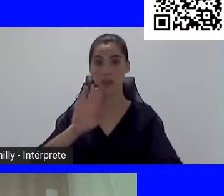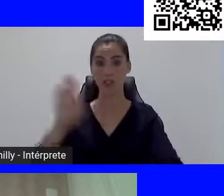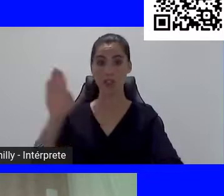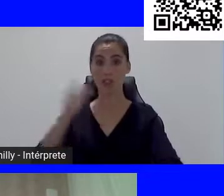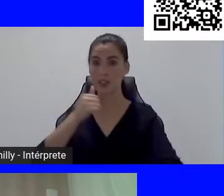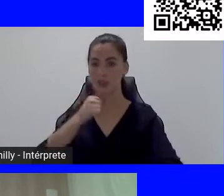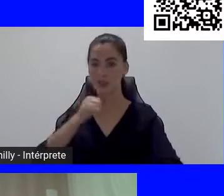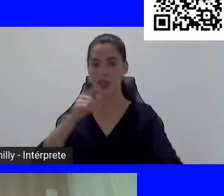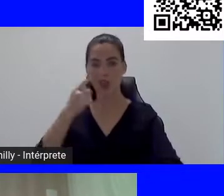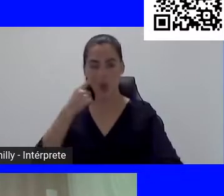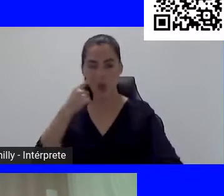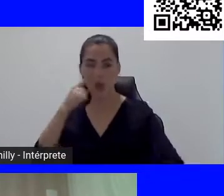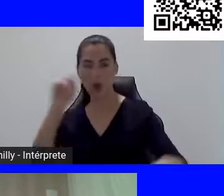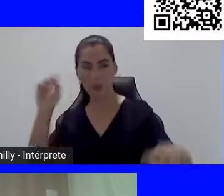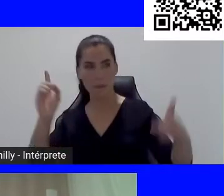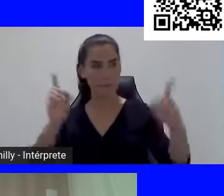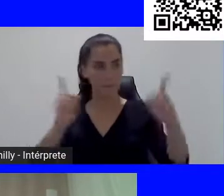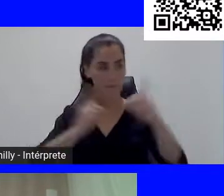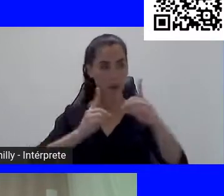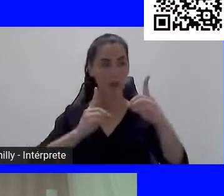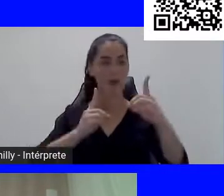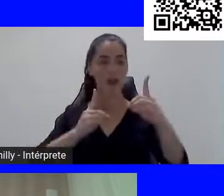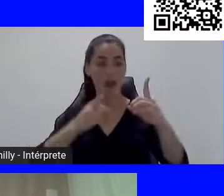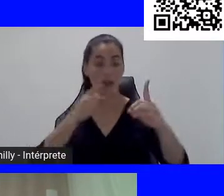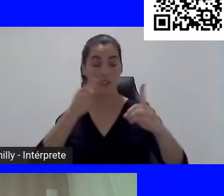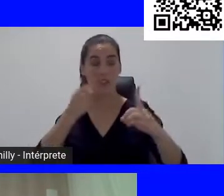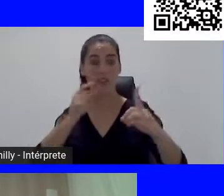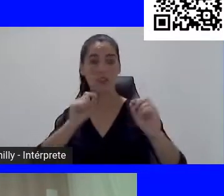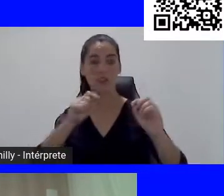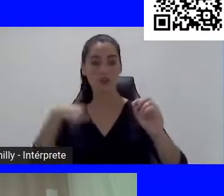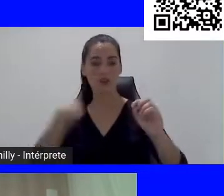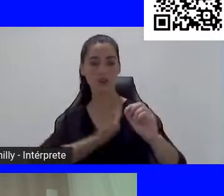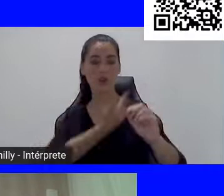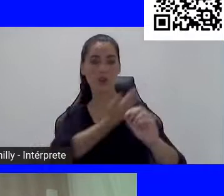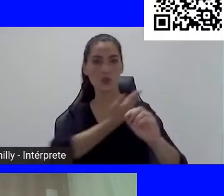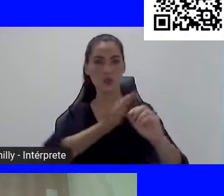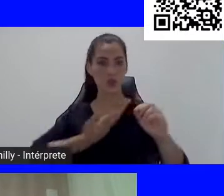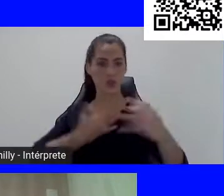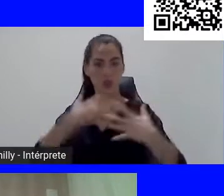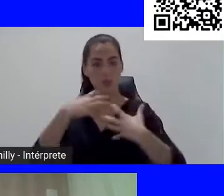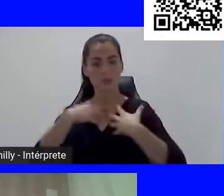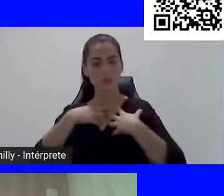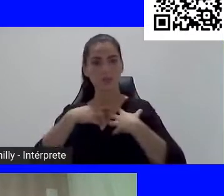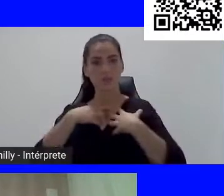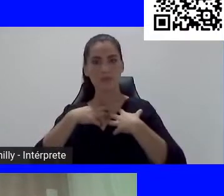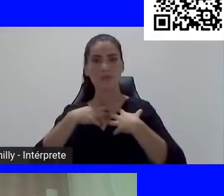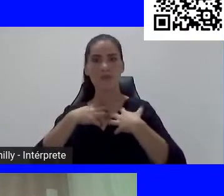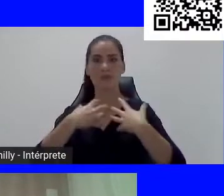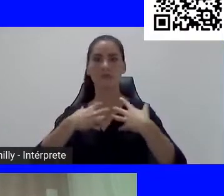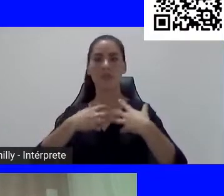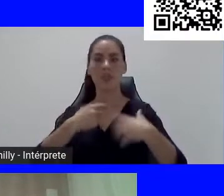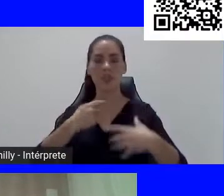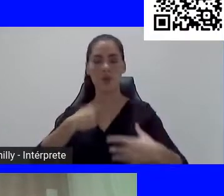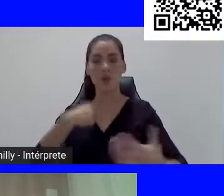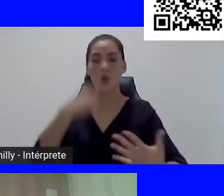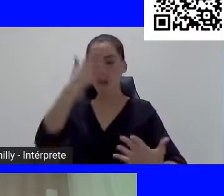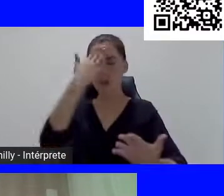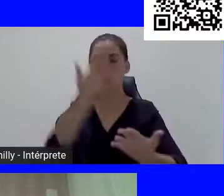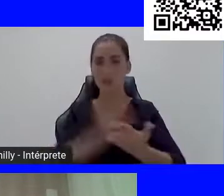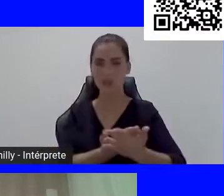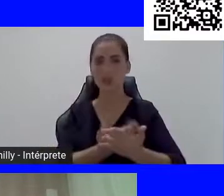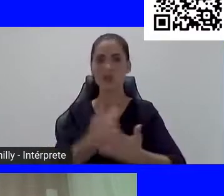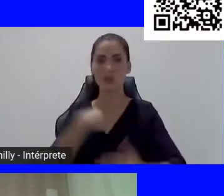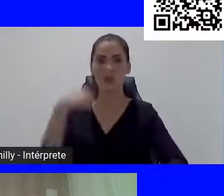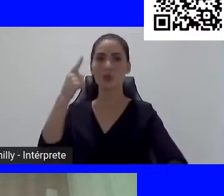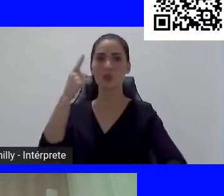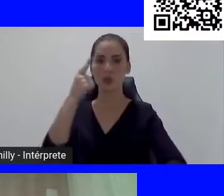acolhendo e falando que o nosso governo vai ser um governo, acima de tudo, afetivo. Eu tenho convicção que tenho condições de ser esse nome a